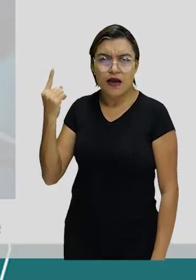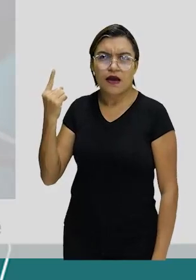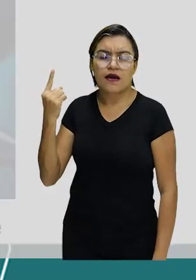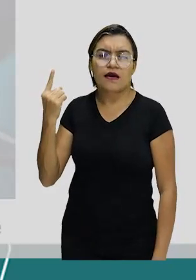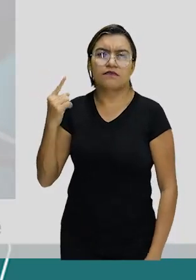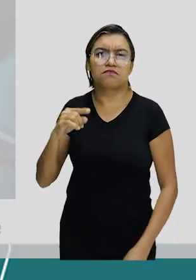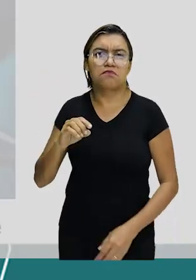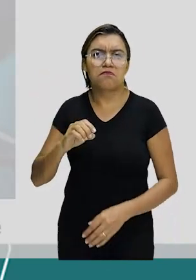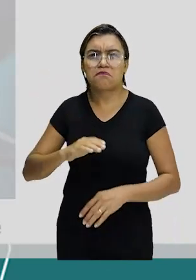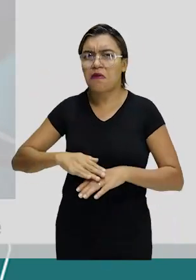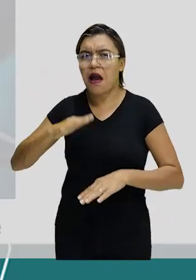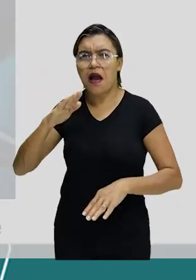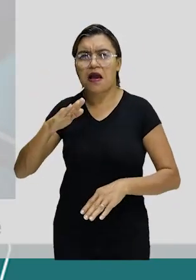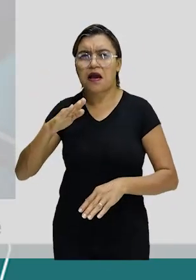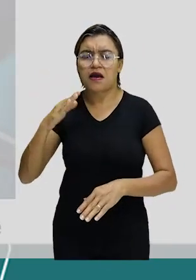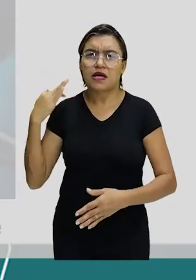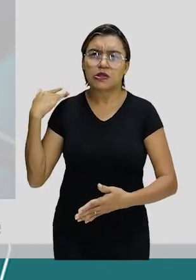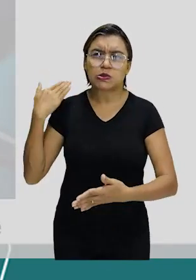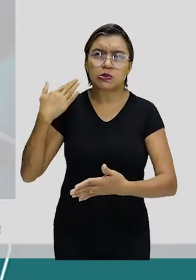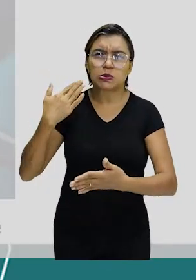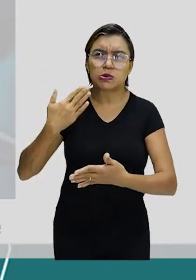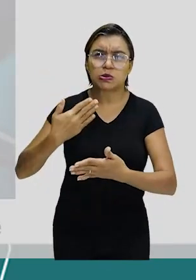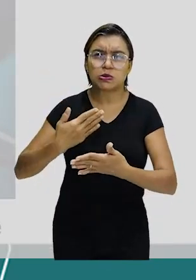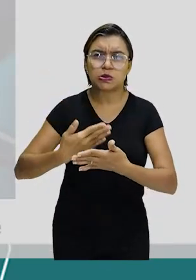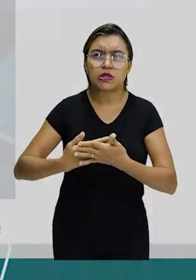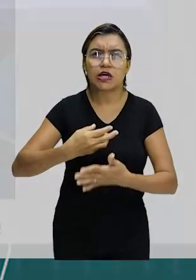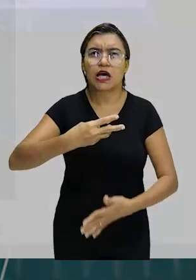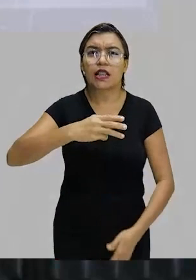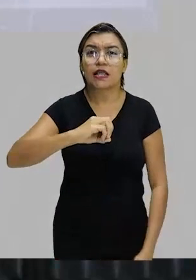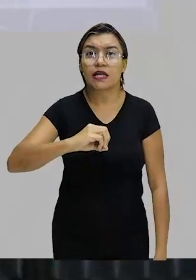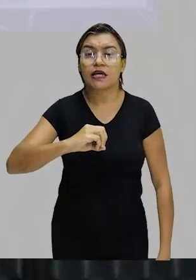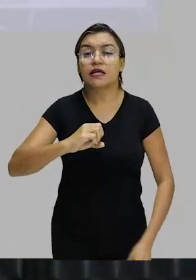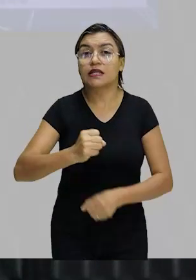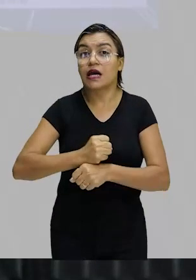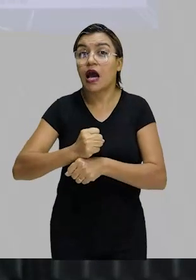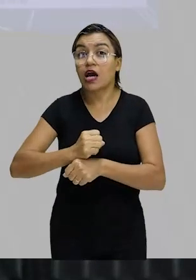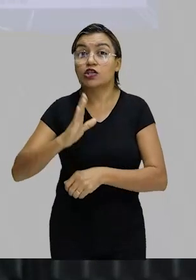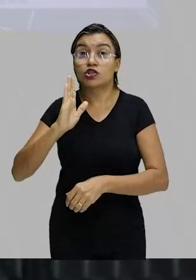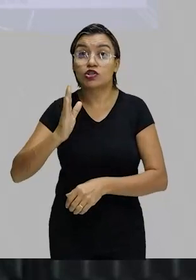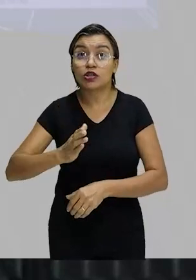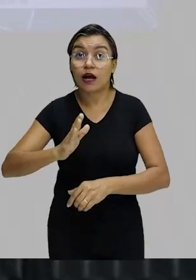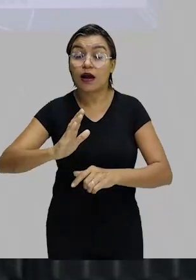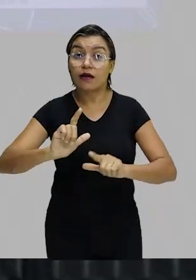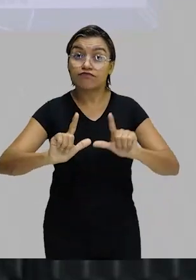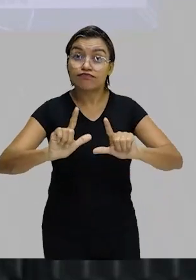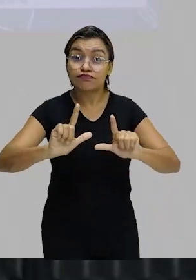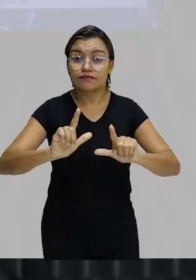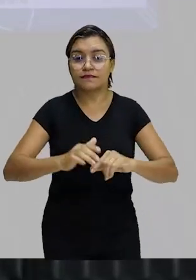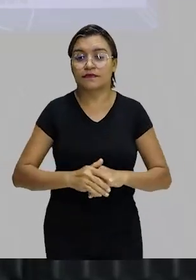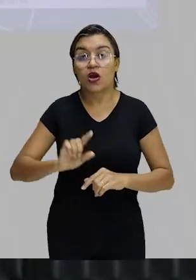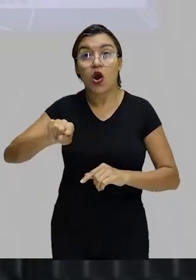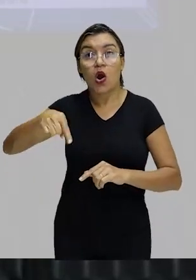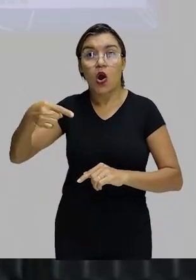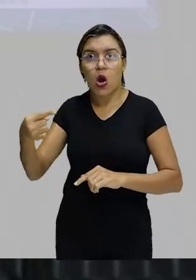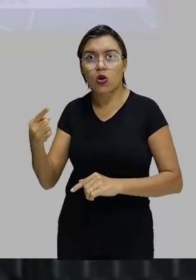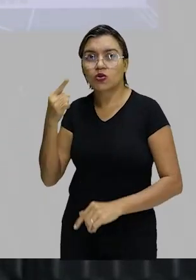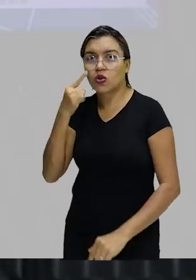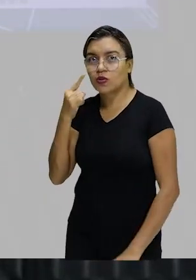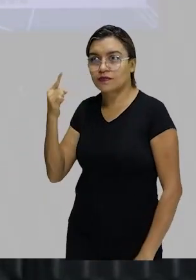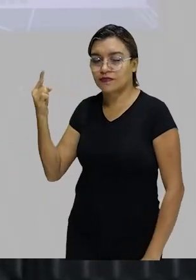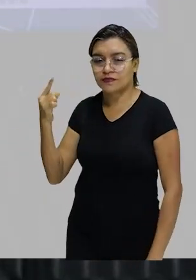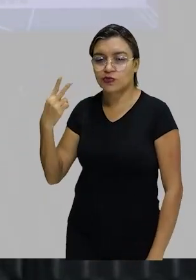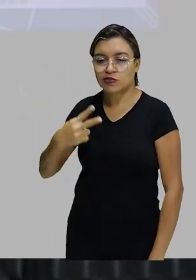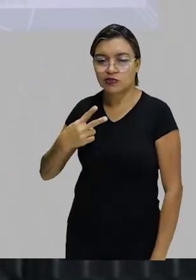anos disponível e acessível para diferentes gerações. Tá? E os animes, de alguns anos para